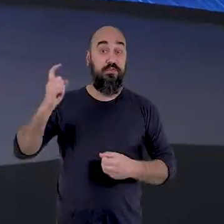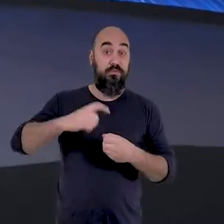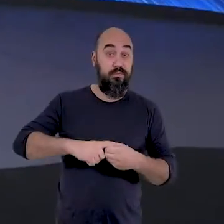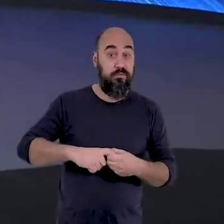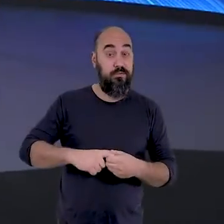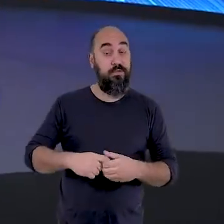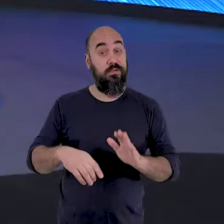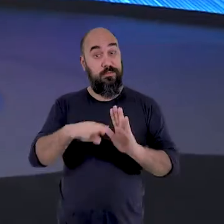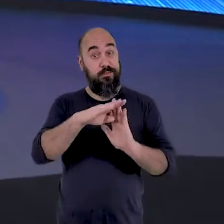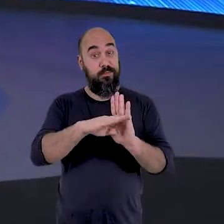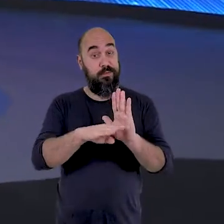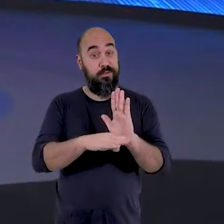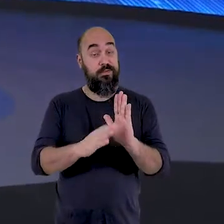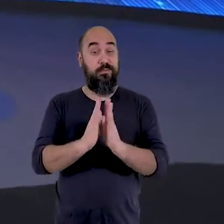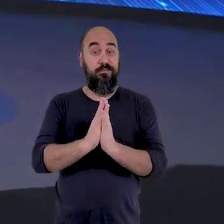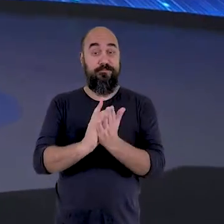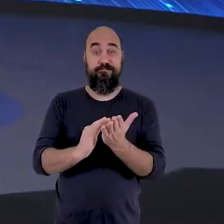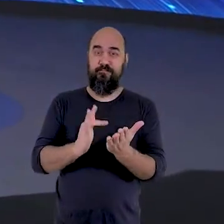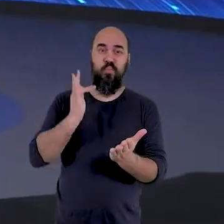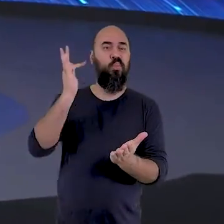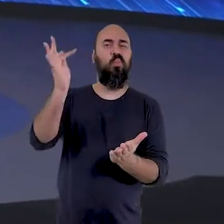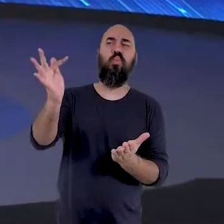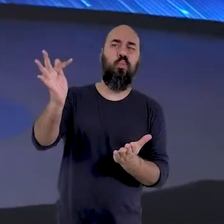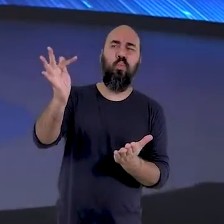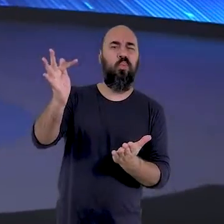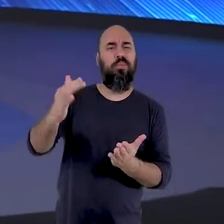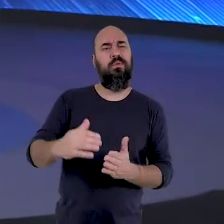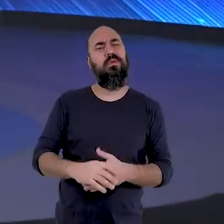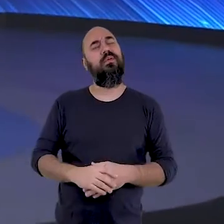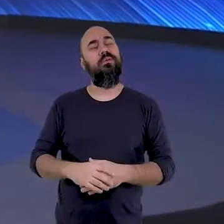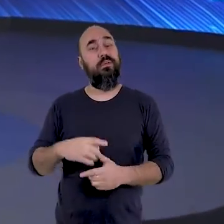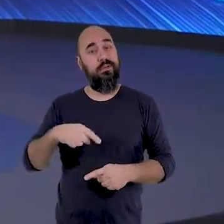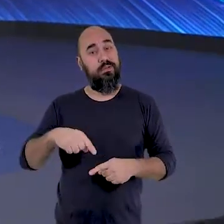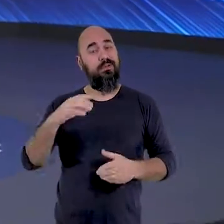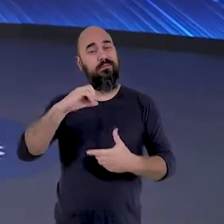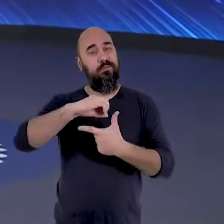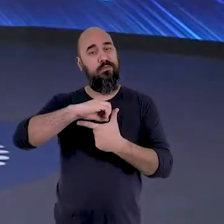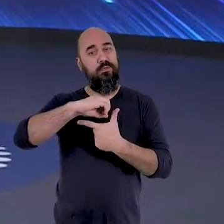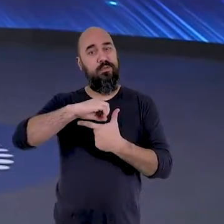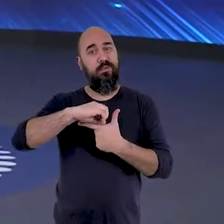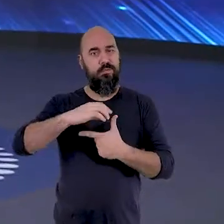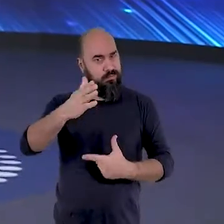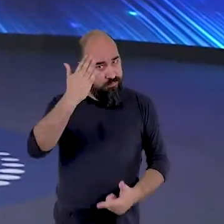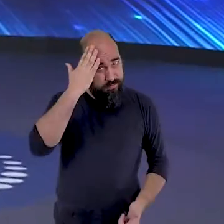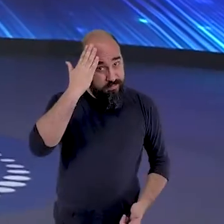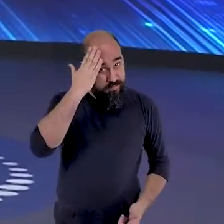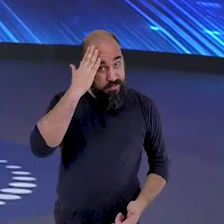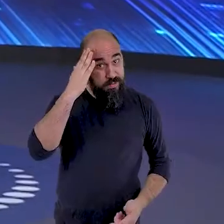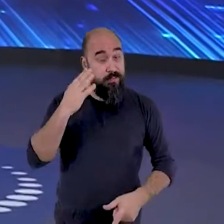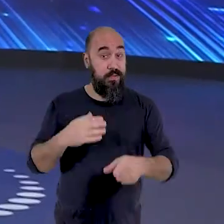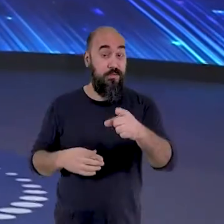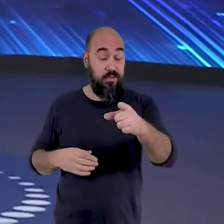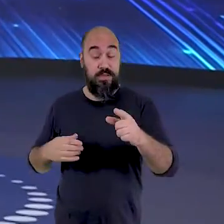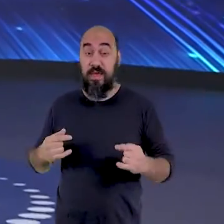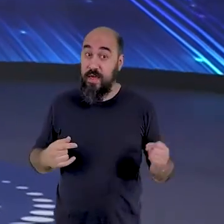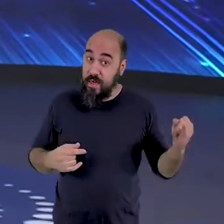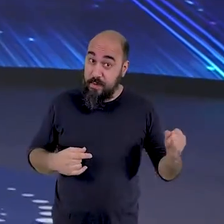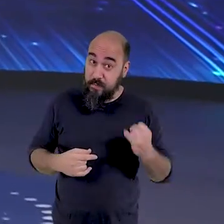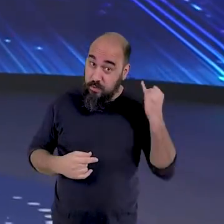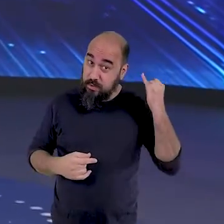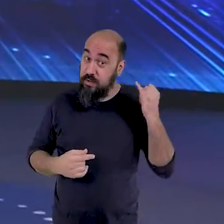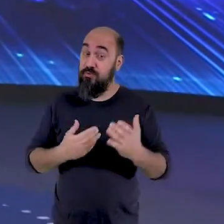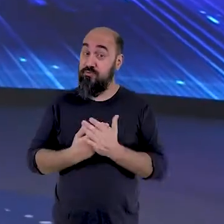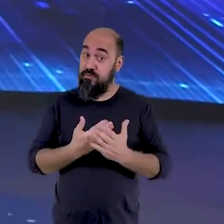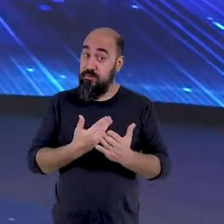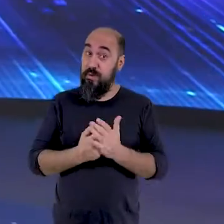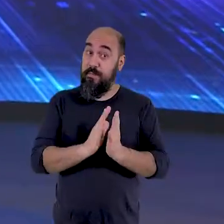Já estamos de volta com o programa Arena do Futuro, aqui na tela da TV Novo Tempo. Como você sabe, é imprescindível que você estude